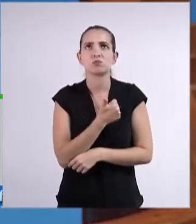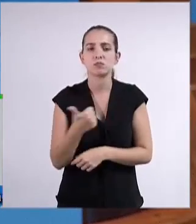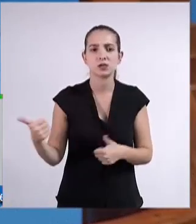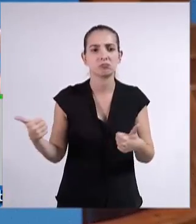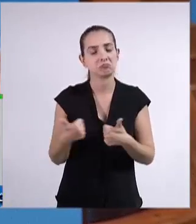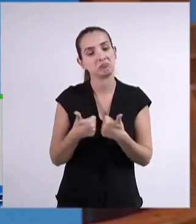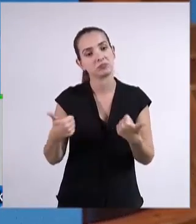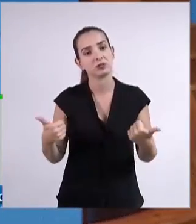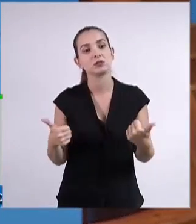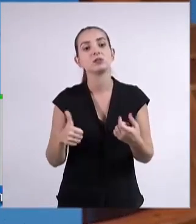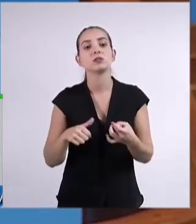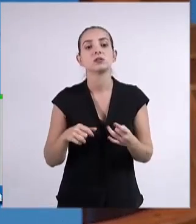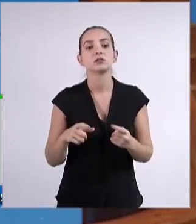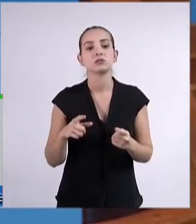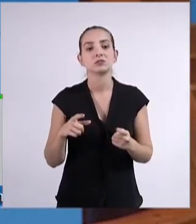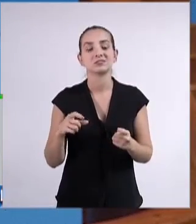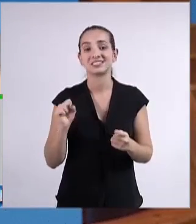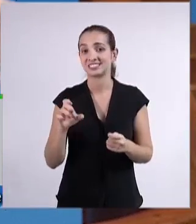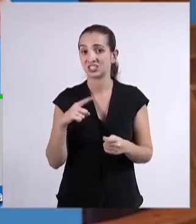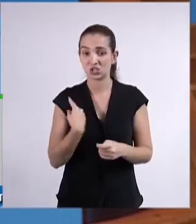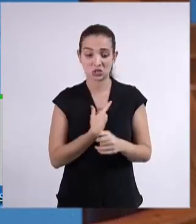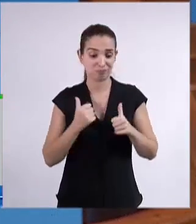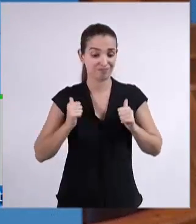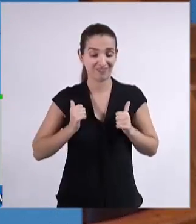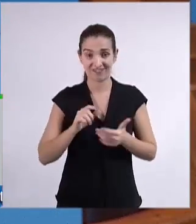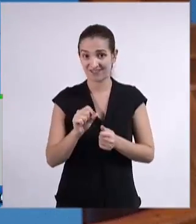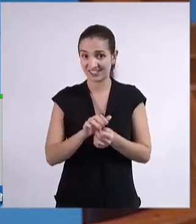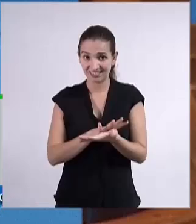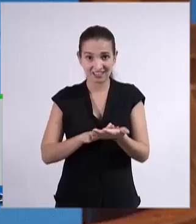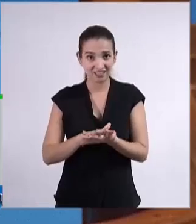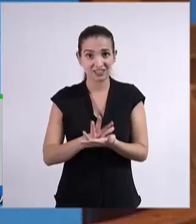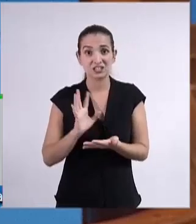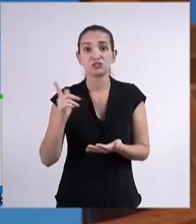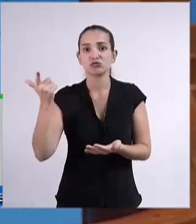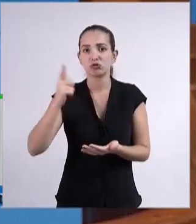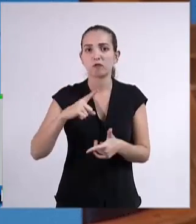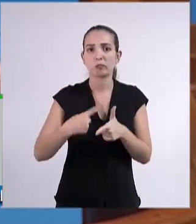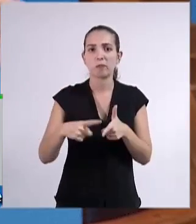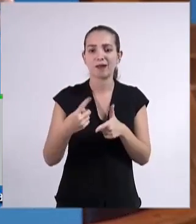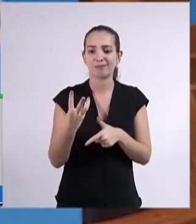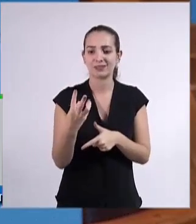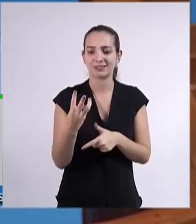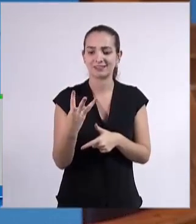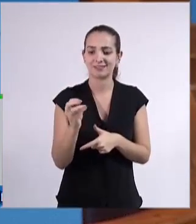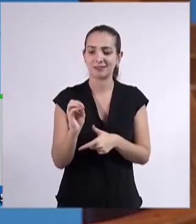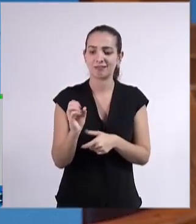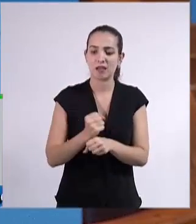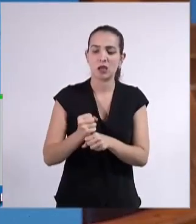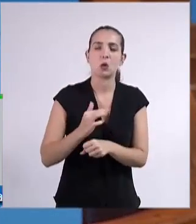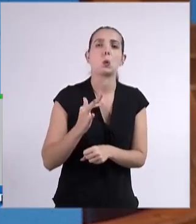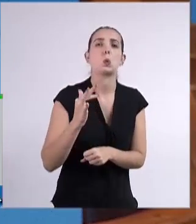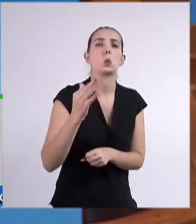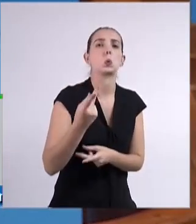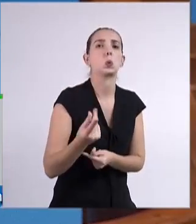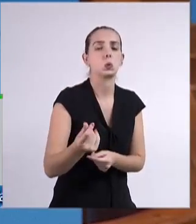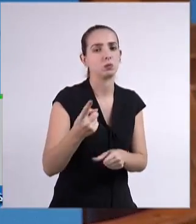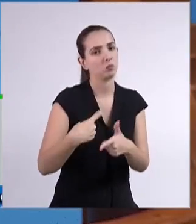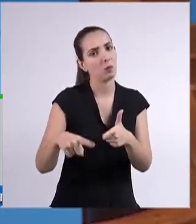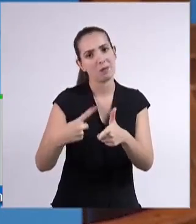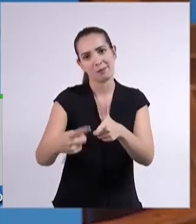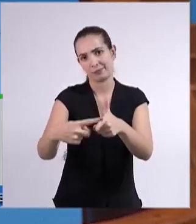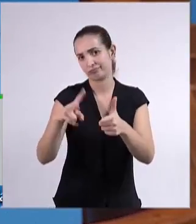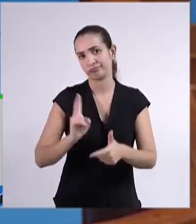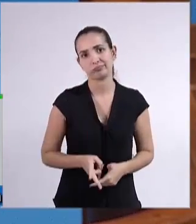tirar, vai ficar mais 30 anos. Então, nós precisamos fazer, sim, a CPI é necessária. Eu tenho inúmeras denúncias